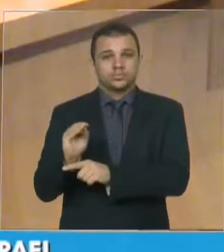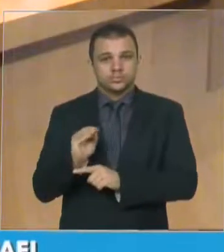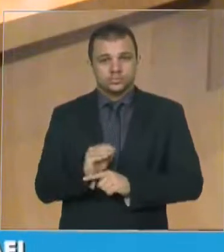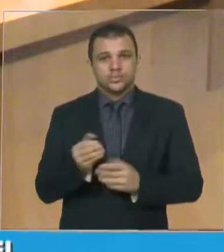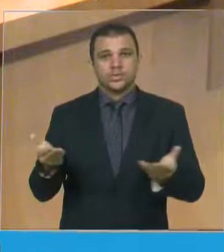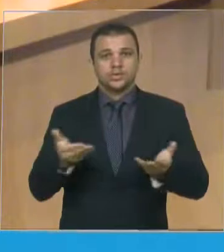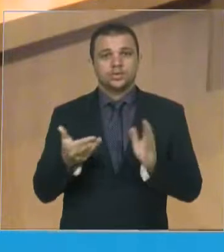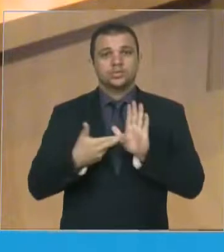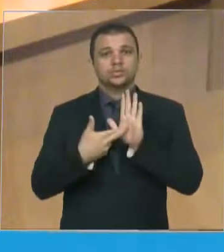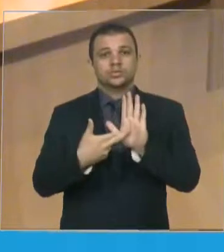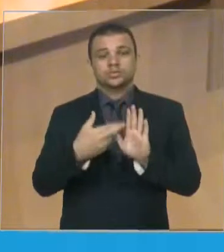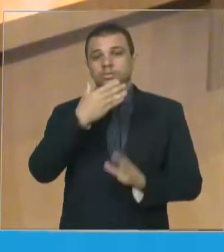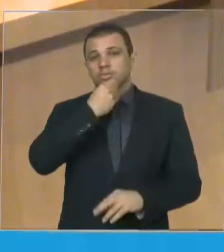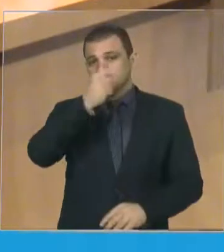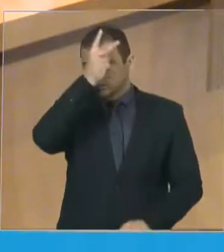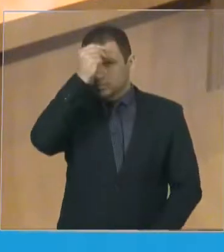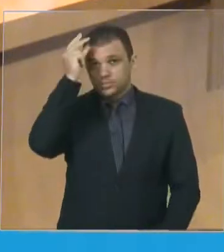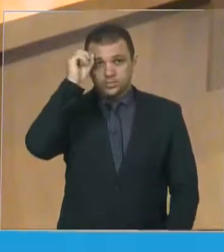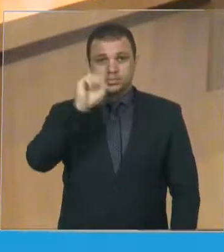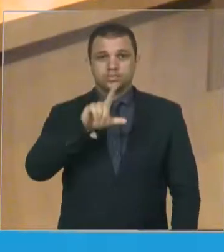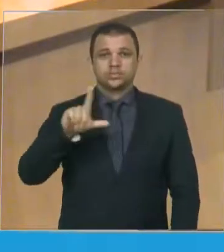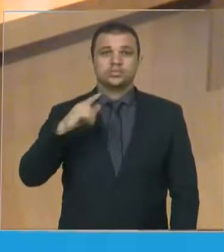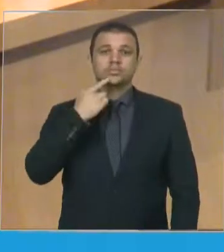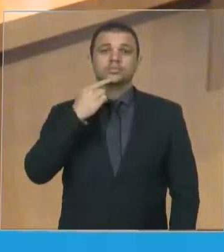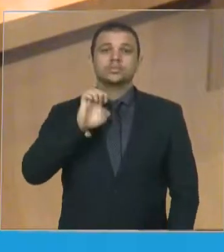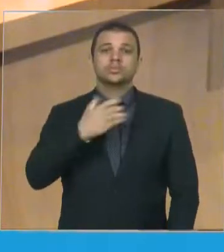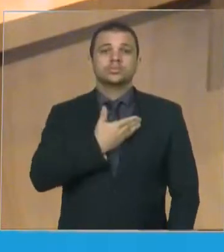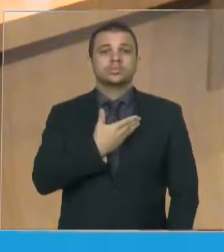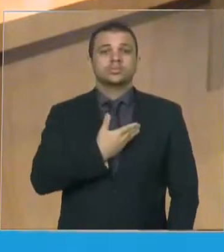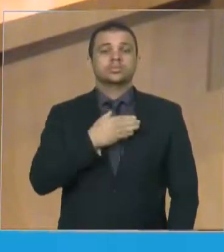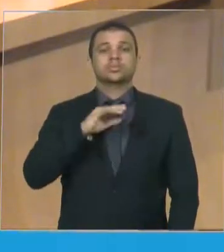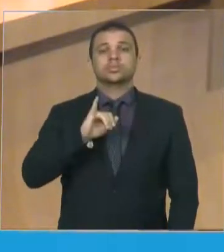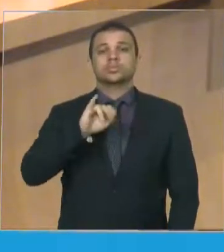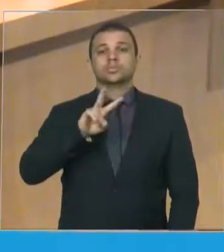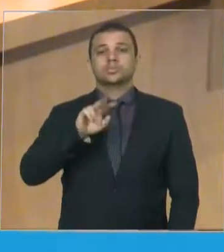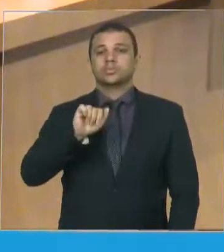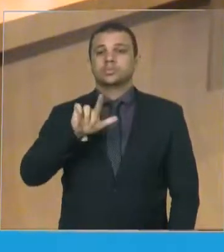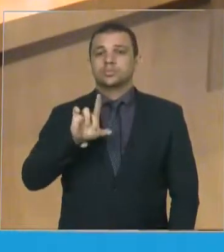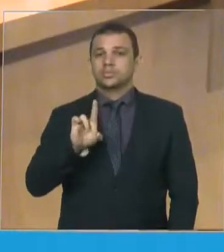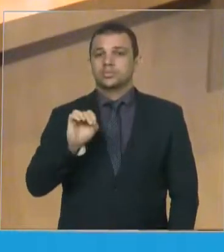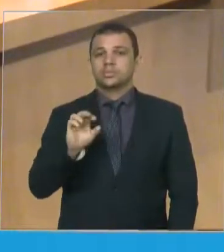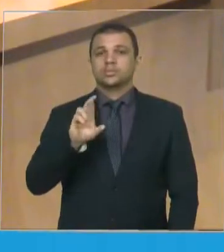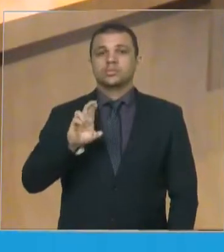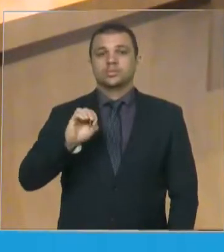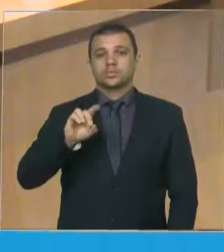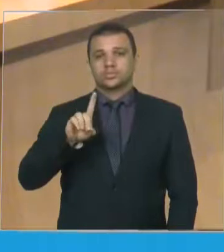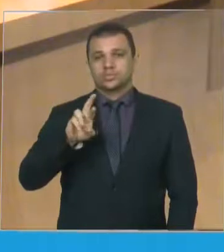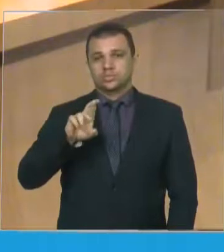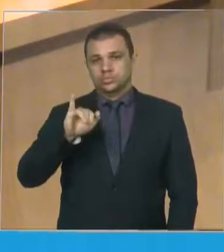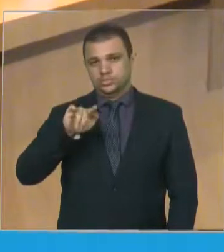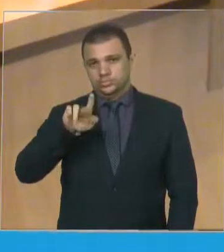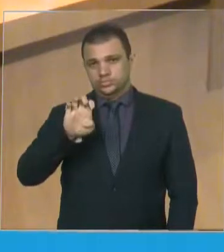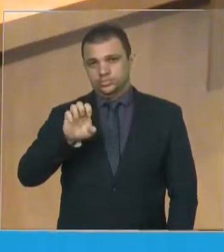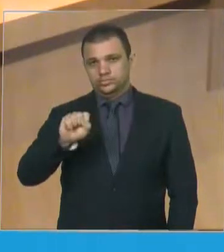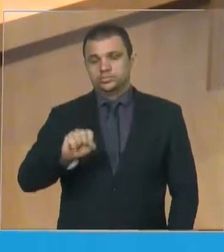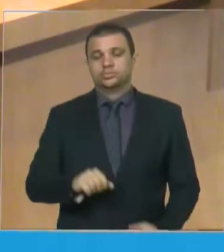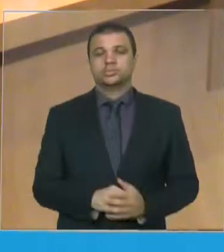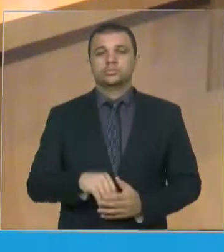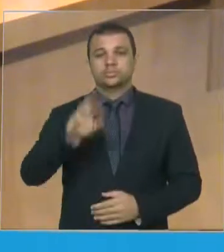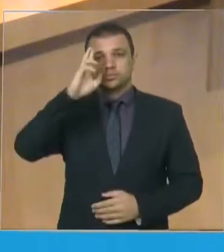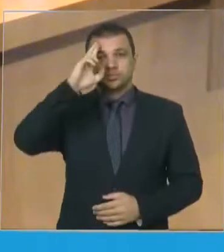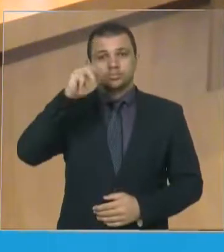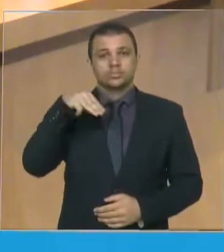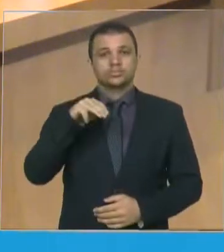senhor prefeito de São Luís, Edvaldo Holanda, o meu amigo Ivaldo Rodrigues, o excelentíssimo senhor